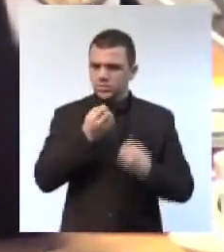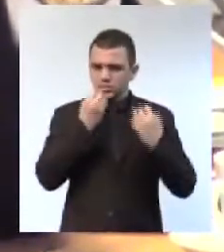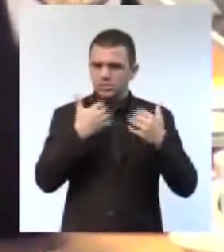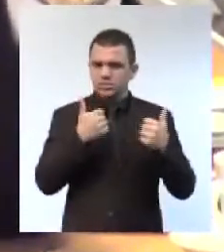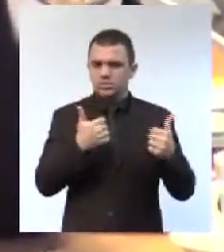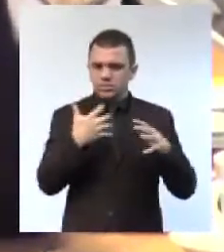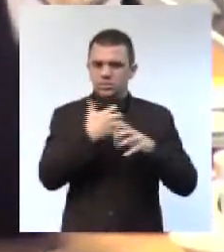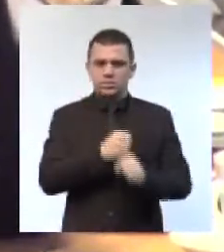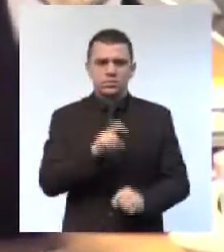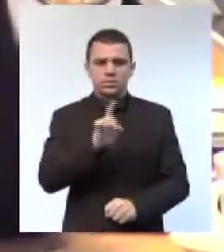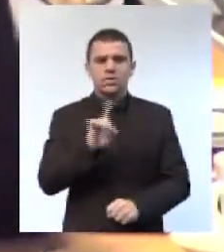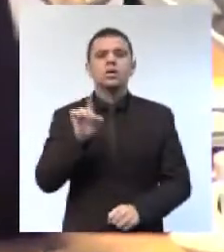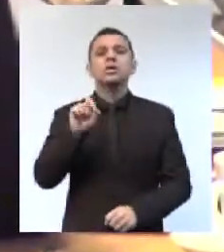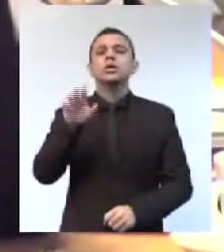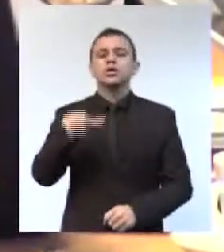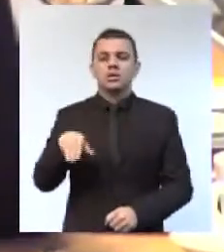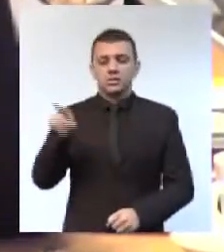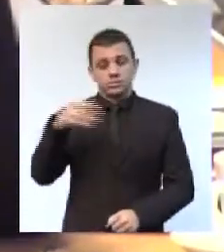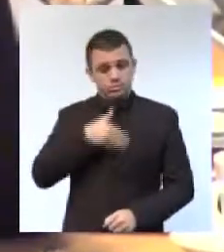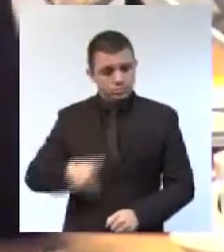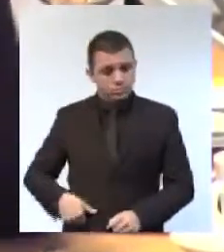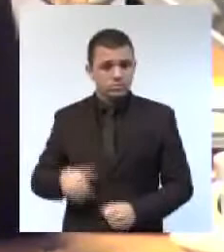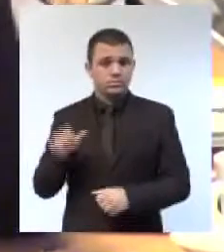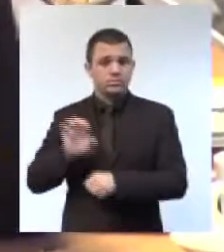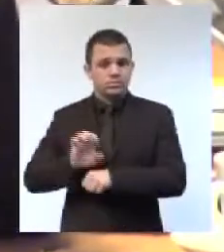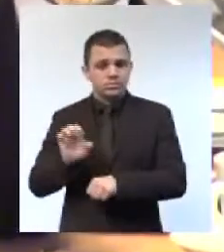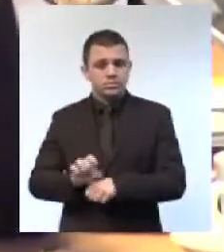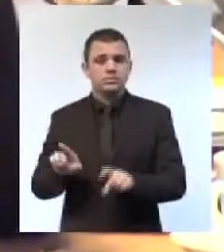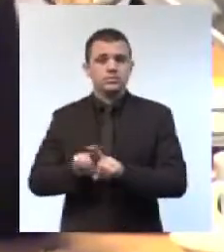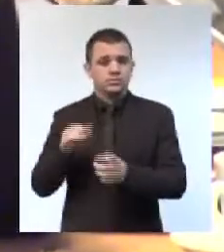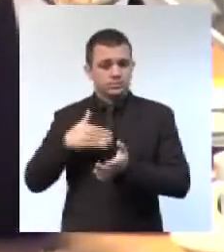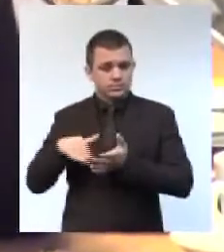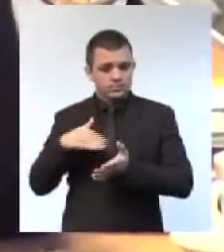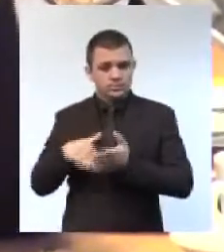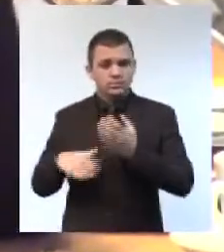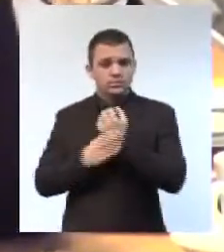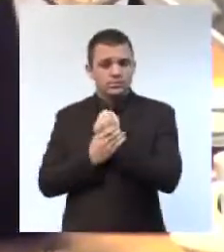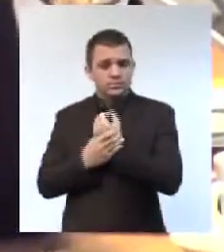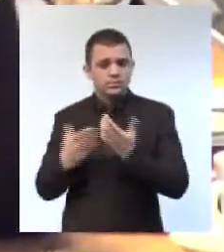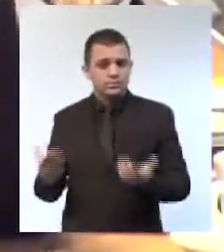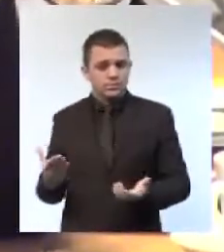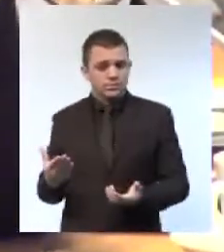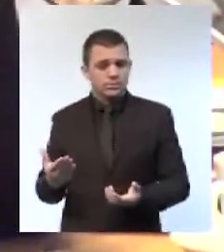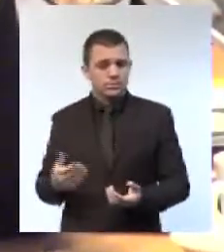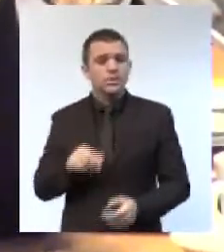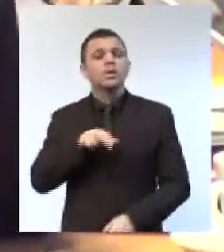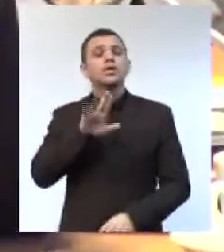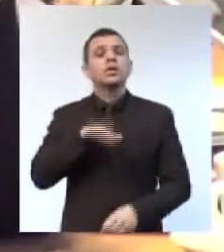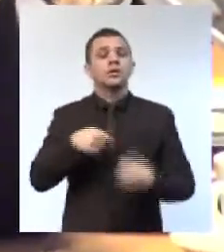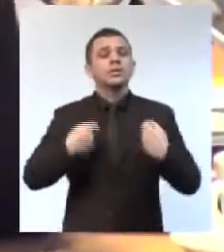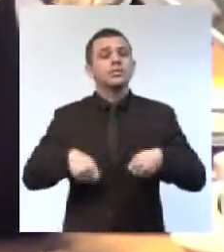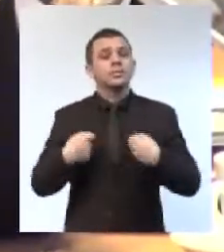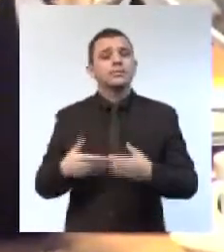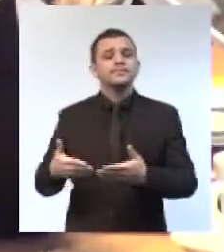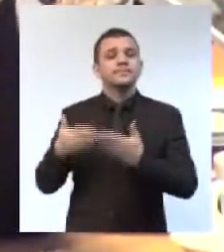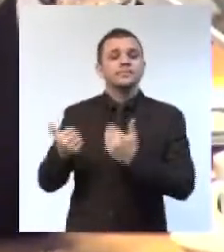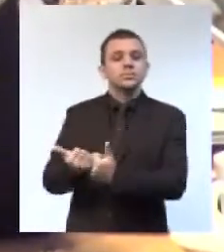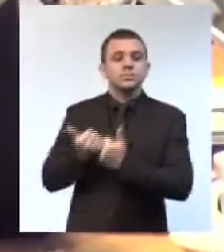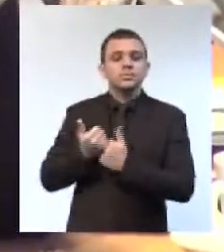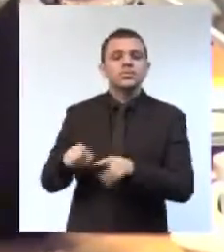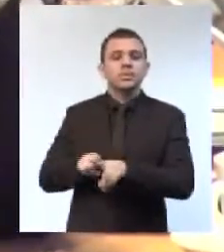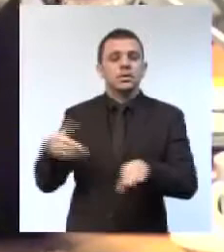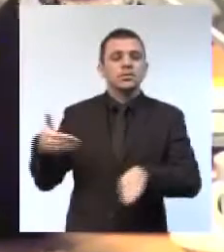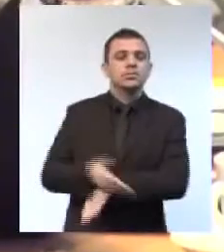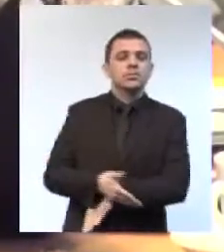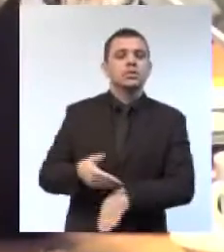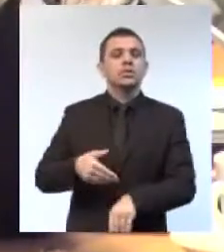é o secretário de Segurança. Quem deveria pedir apoio e intervenção na segurança não